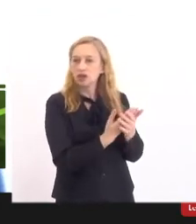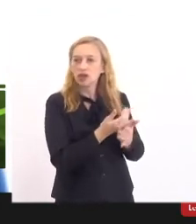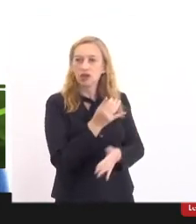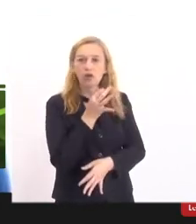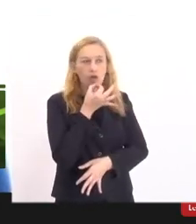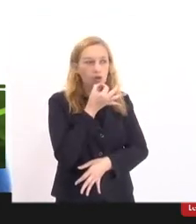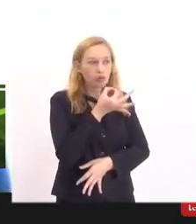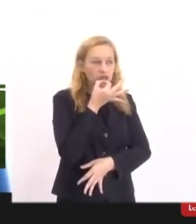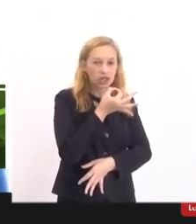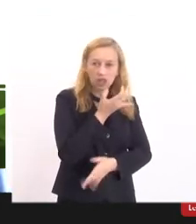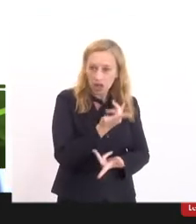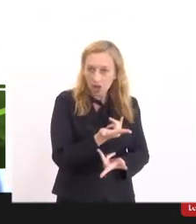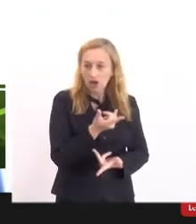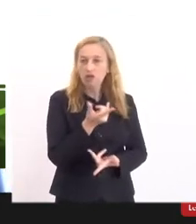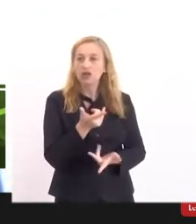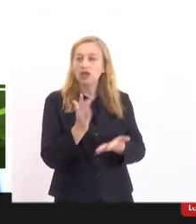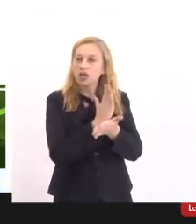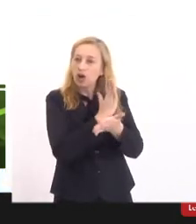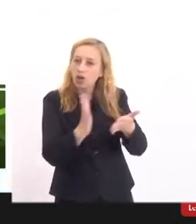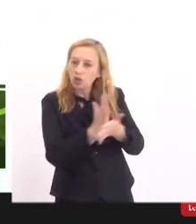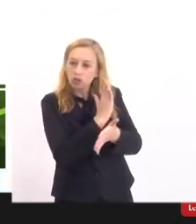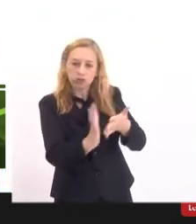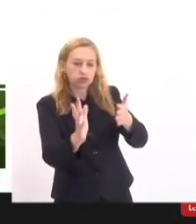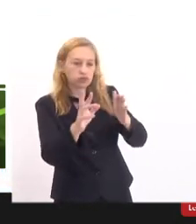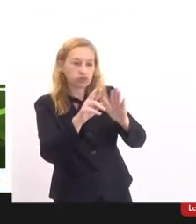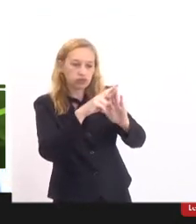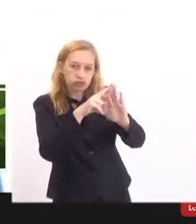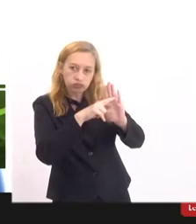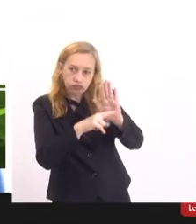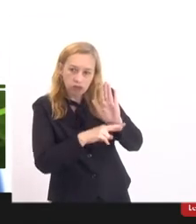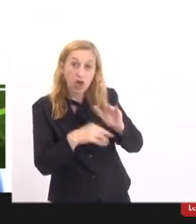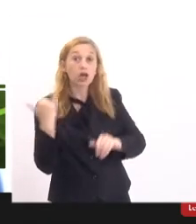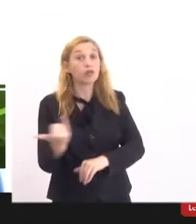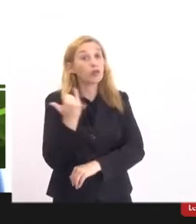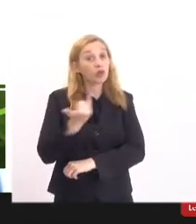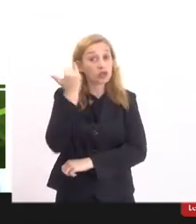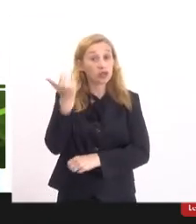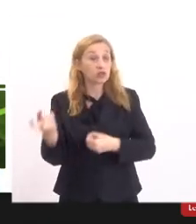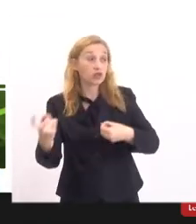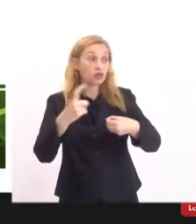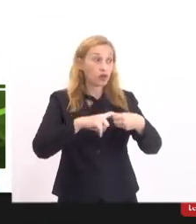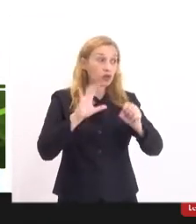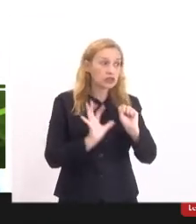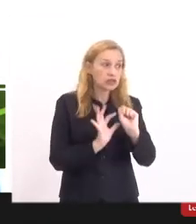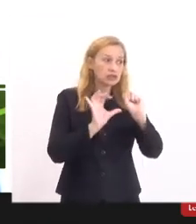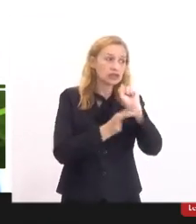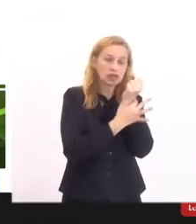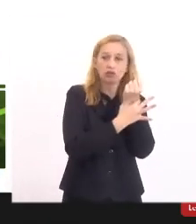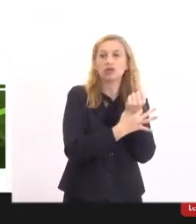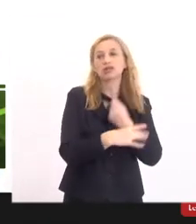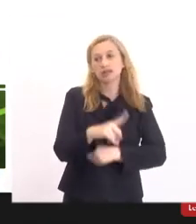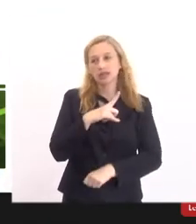algumas iniciativas que a gente considerava muito importantes para que a gente retornasse em condições de segurança.